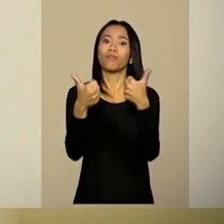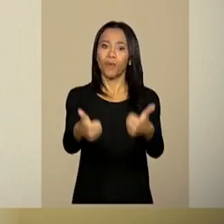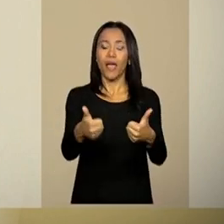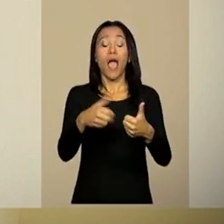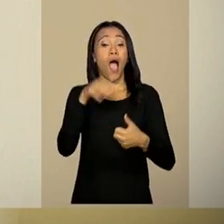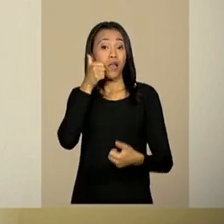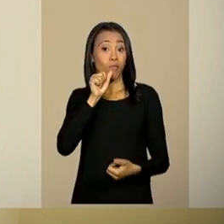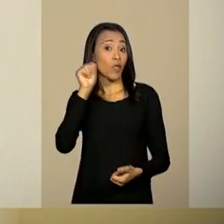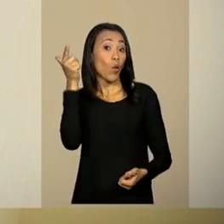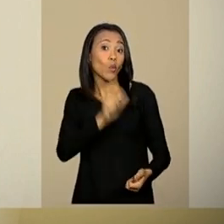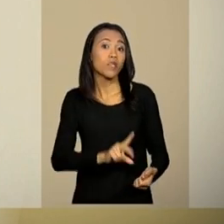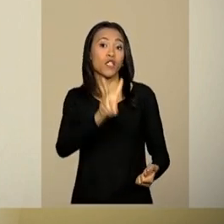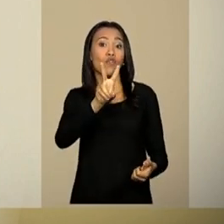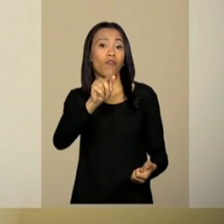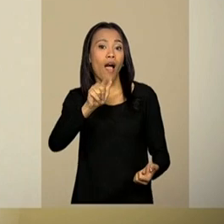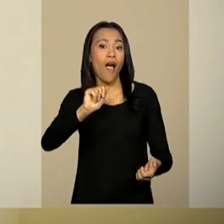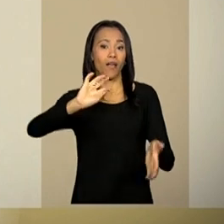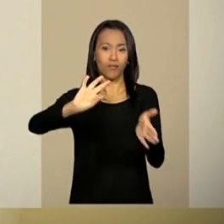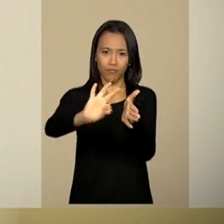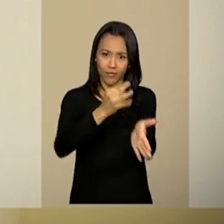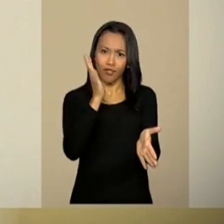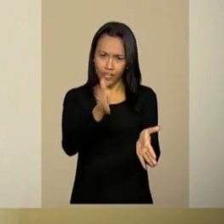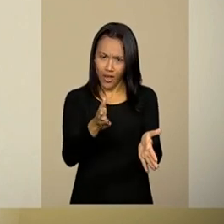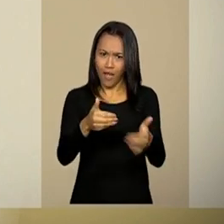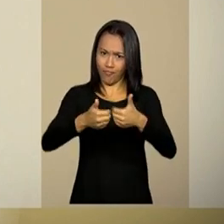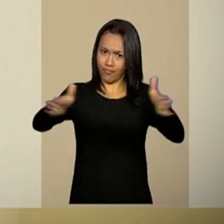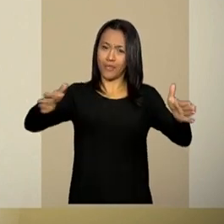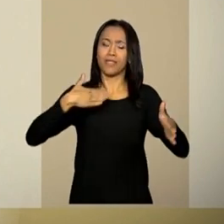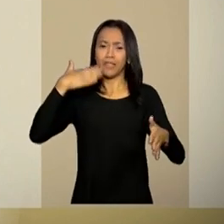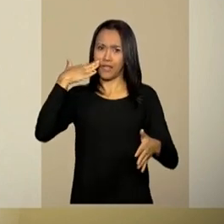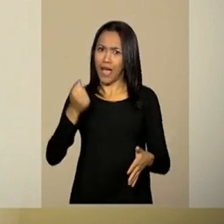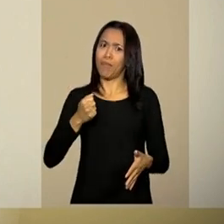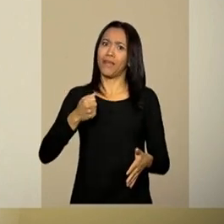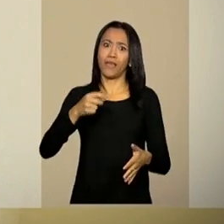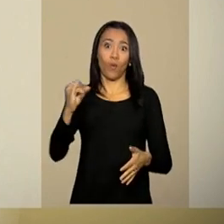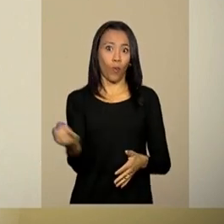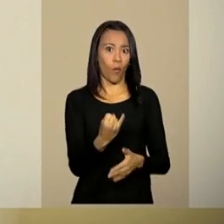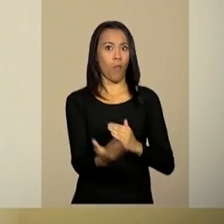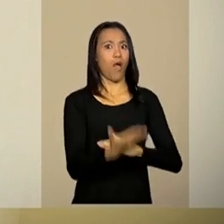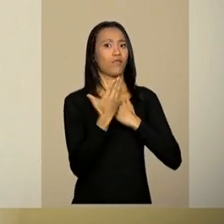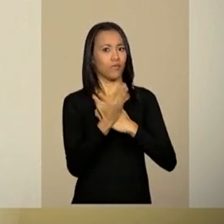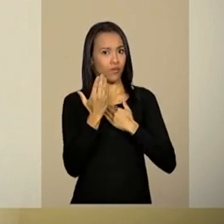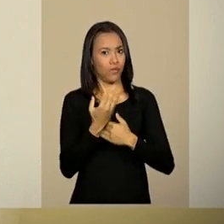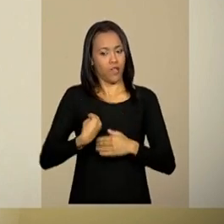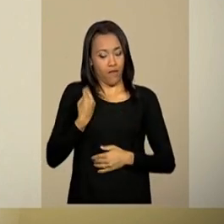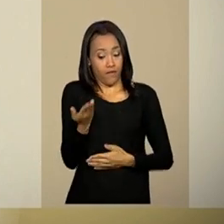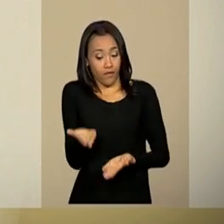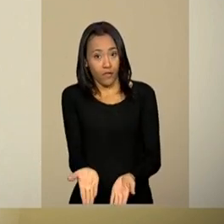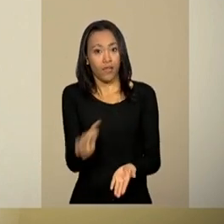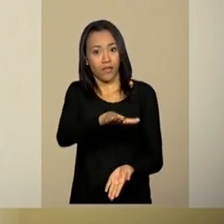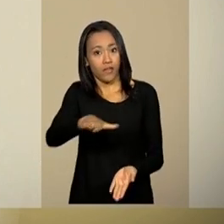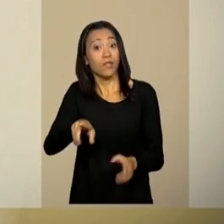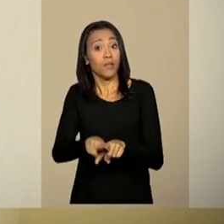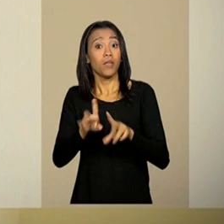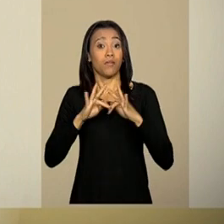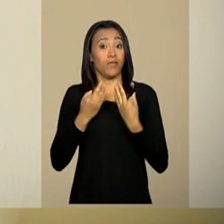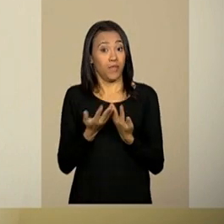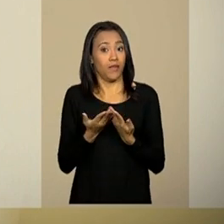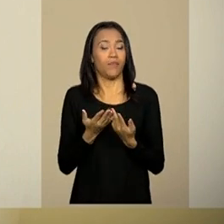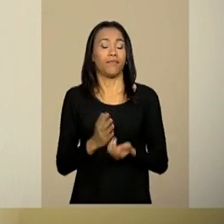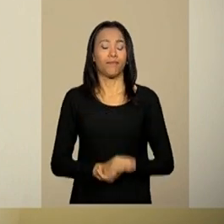mães que conseguiram uma vaga numa das creches já inauguradas sabem a diferença que elas fazem na vida de suas crianças e de suas famílias